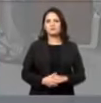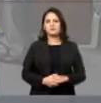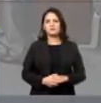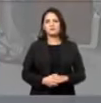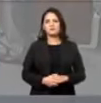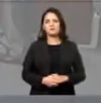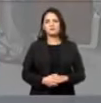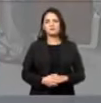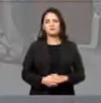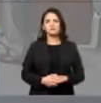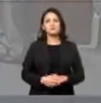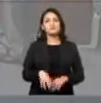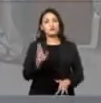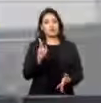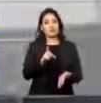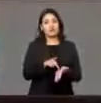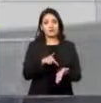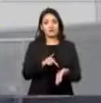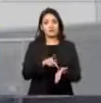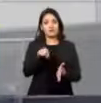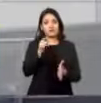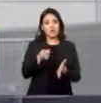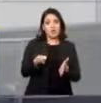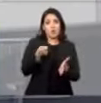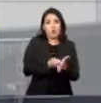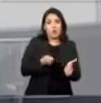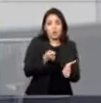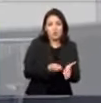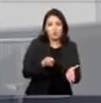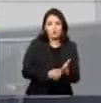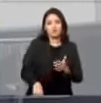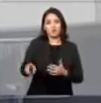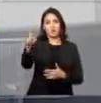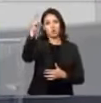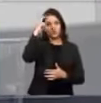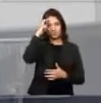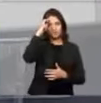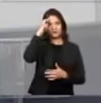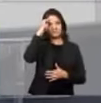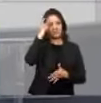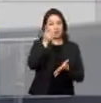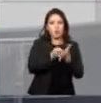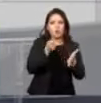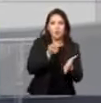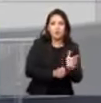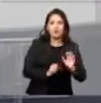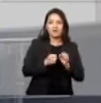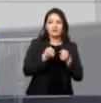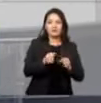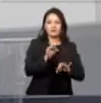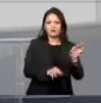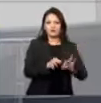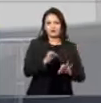uma militante da cultura, da justiça e da cultura. Mais da